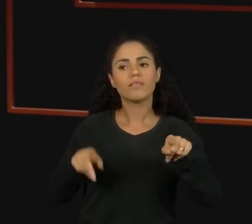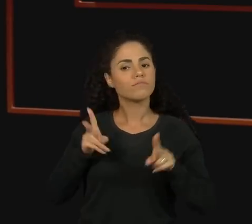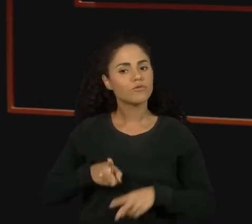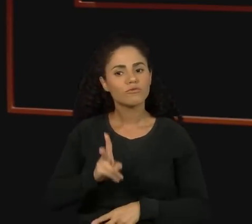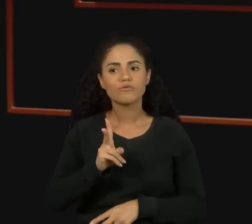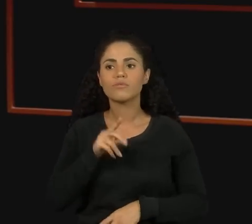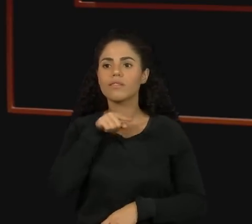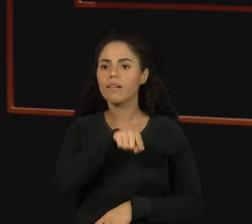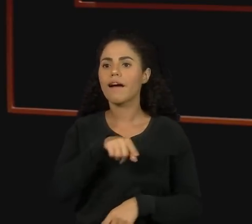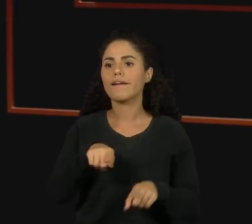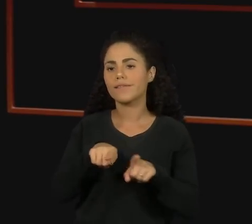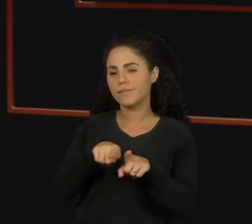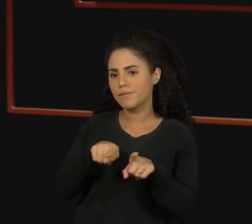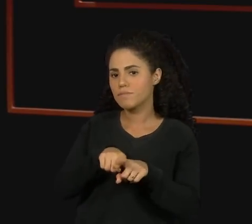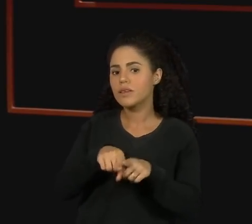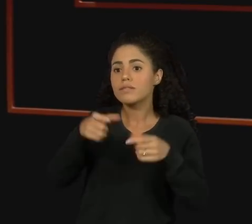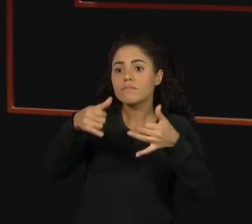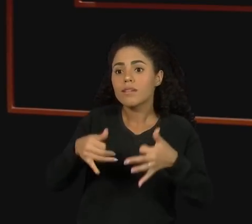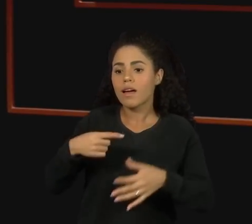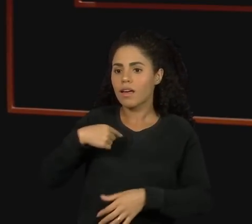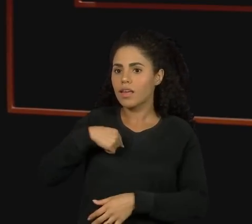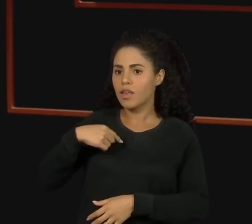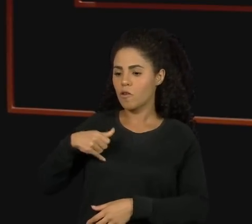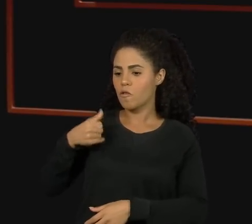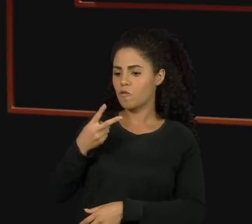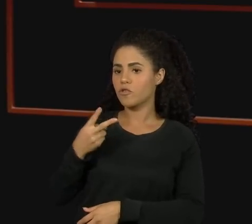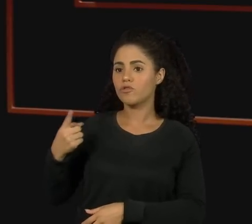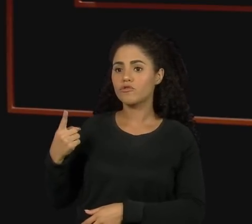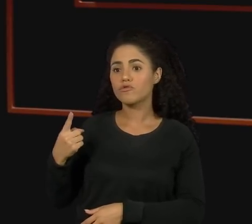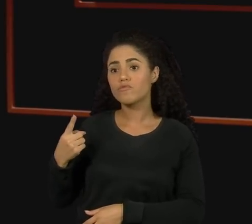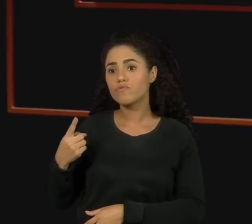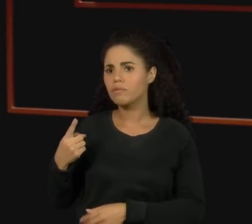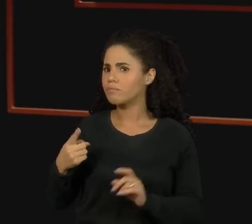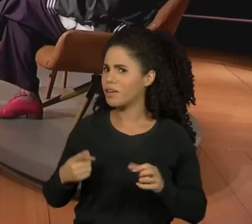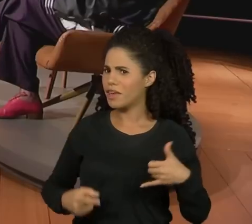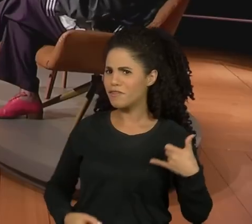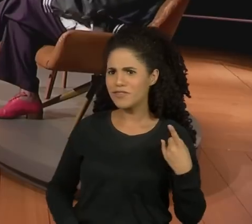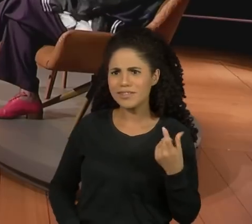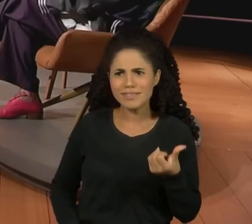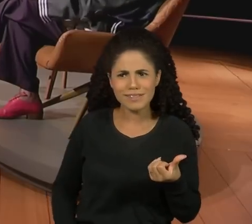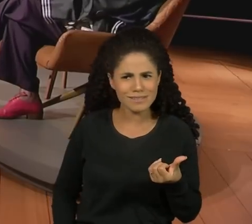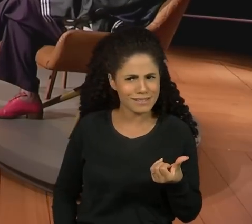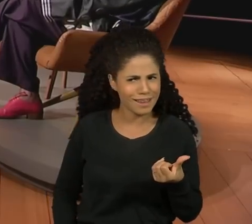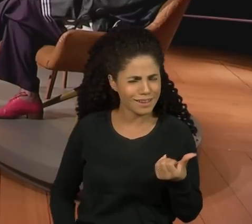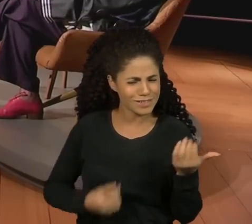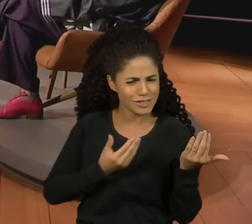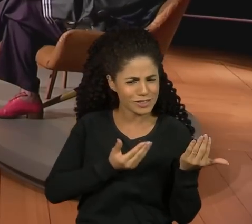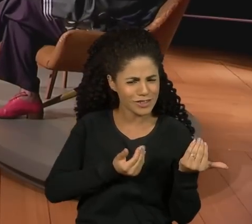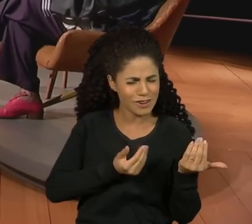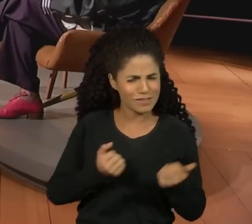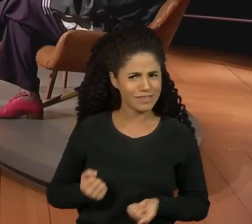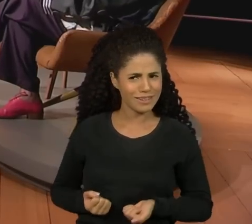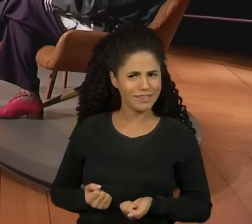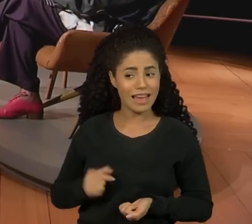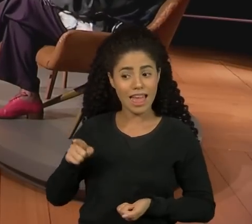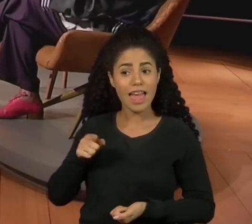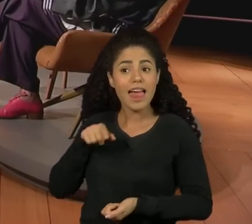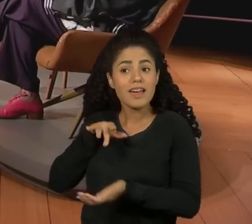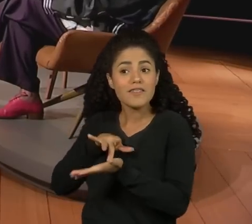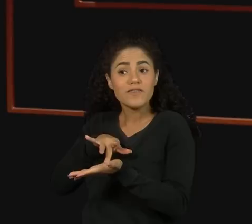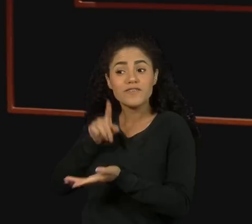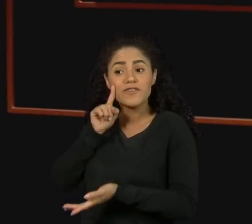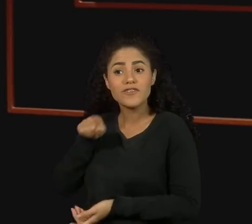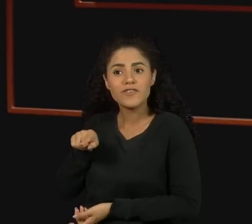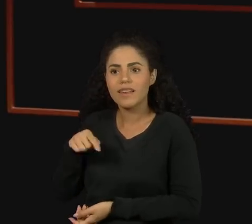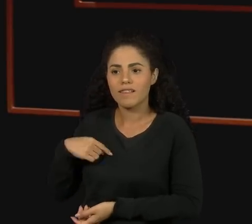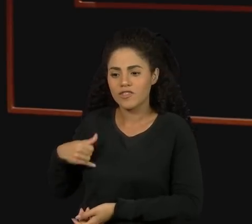Lopes, que era uma jornalista, falava que eu tinha 21 anos, eu tinha 16, e que eu tinha acabado de me formar e fazendo sucesso